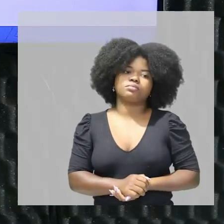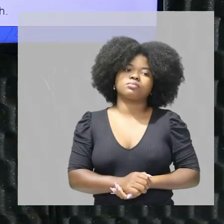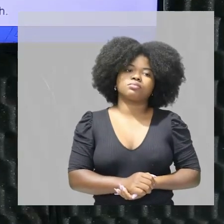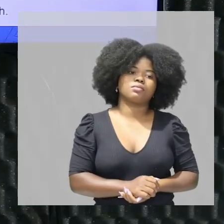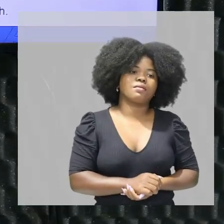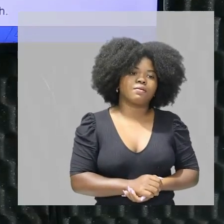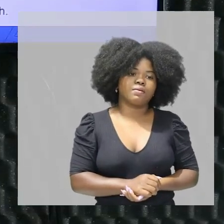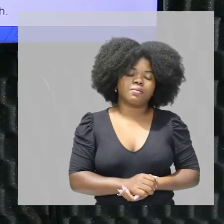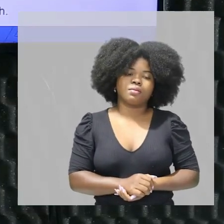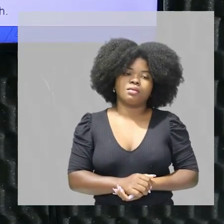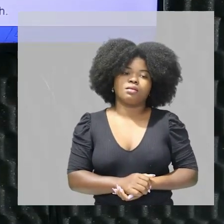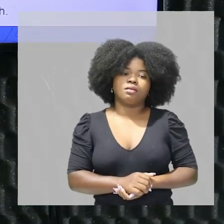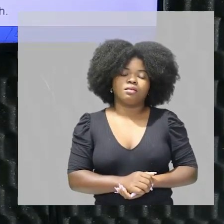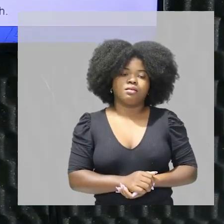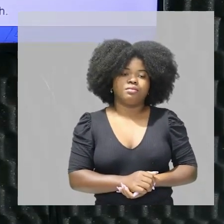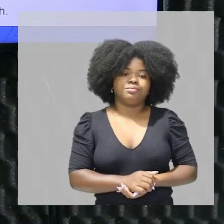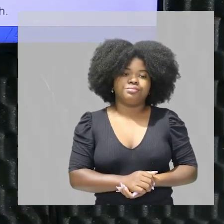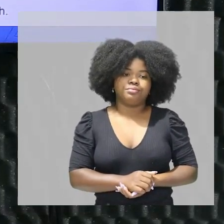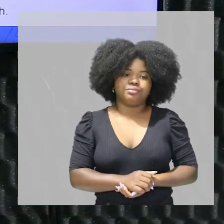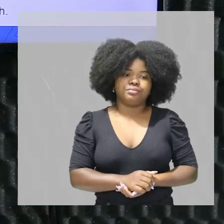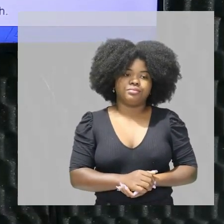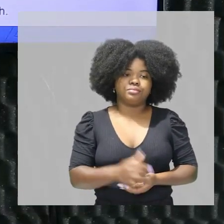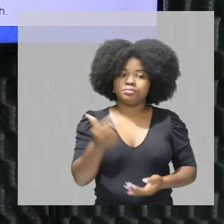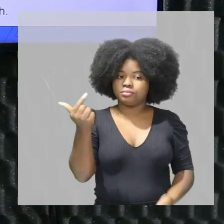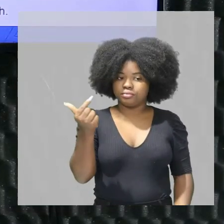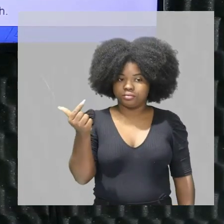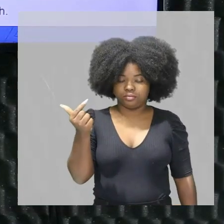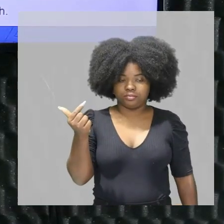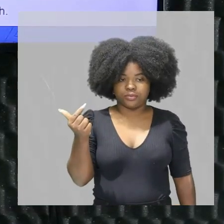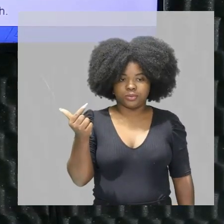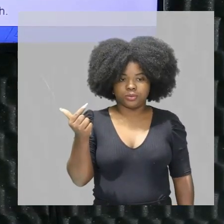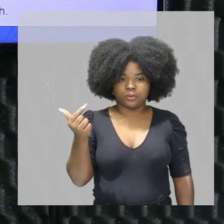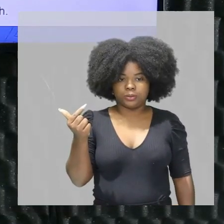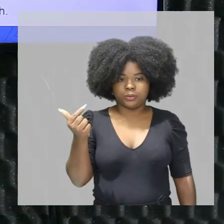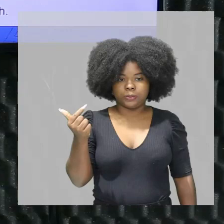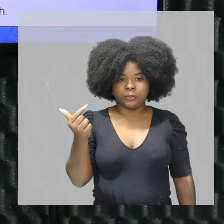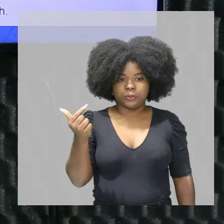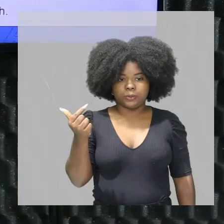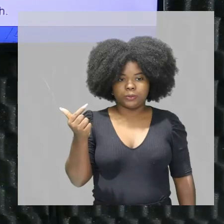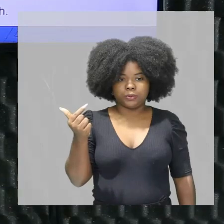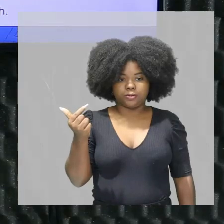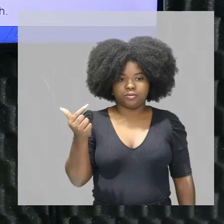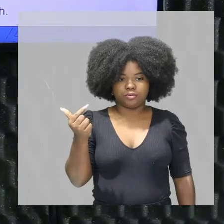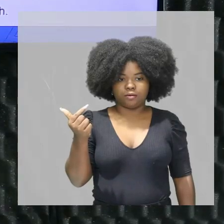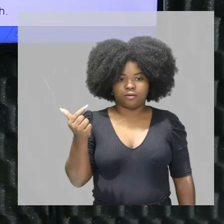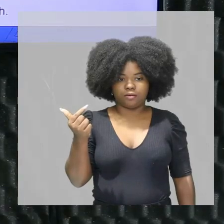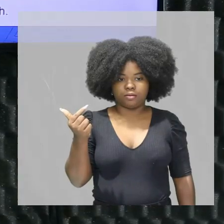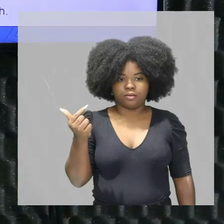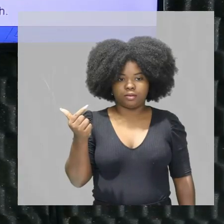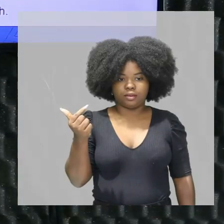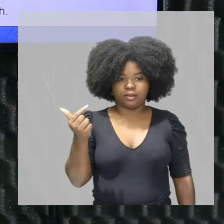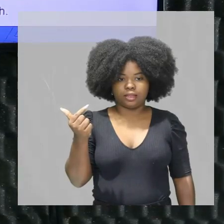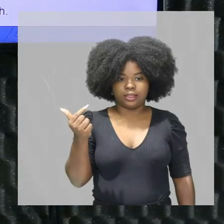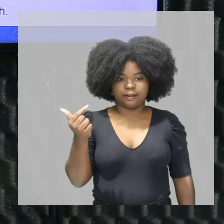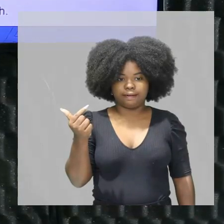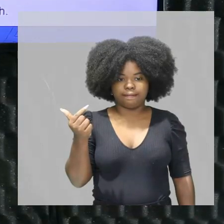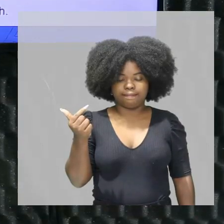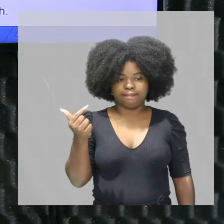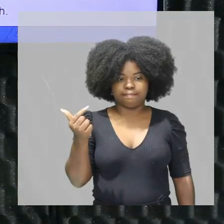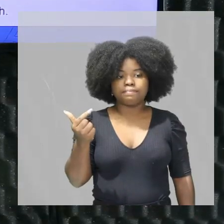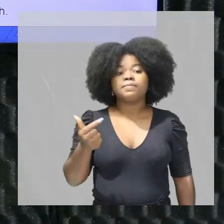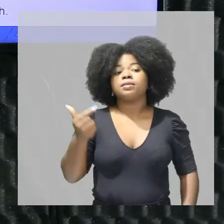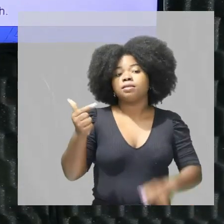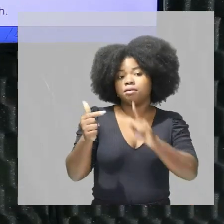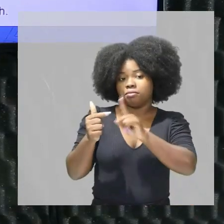lá a lepra não é uma doença e não é contagiosa a lepra não é uma doença a lepra não é contagiosa a dois também